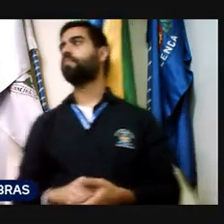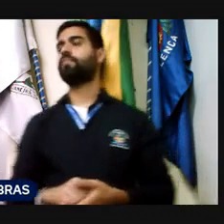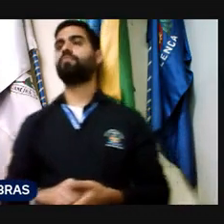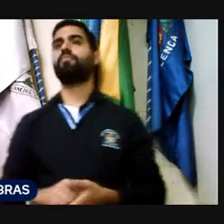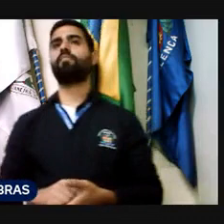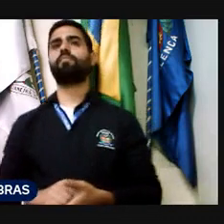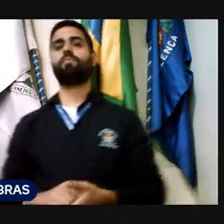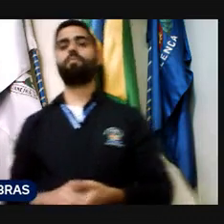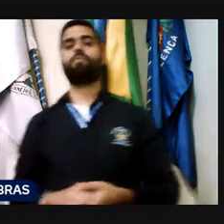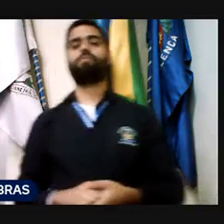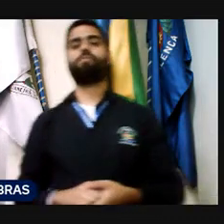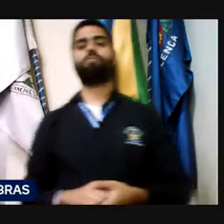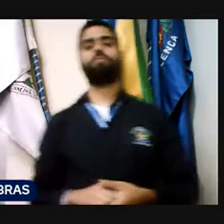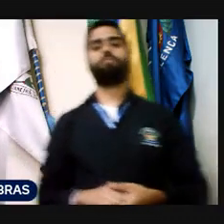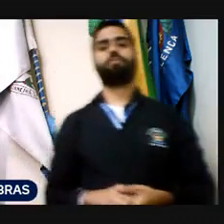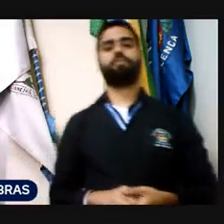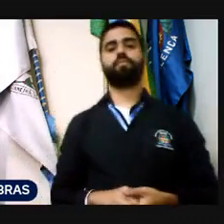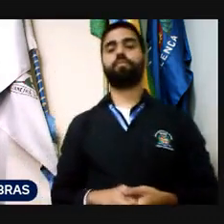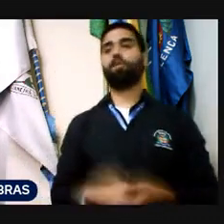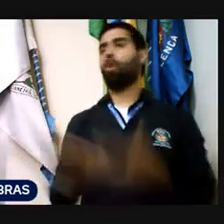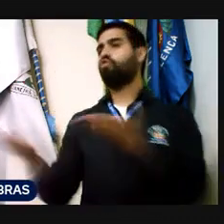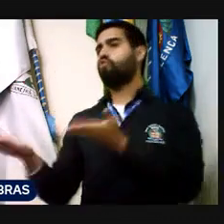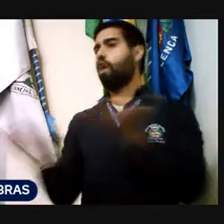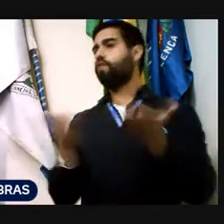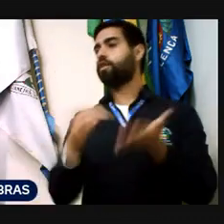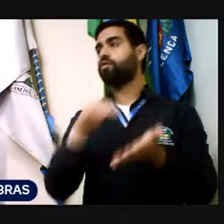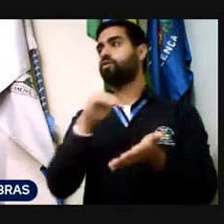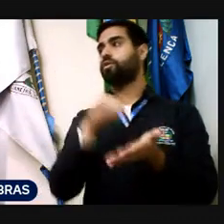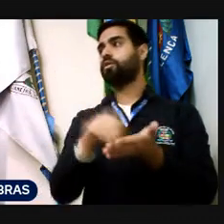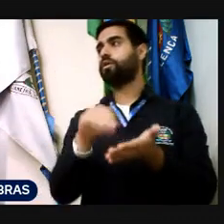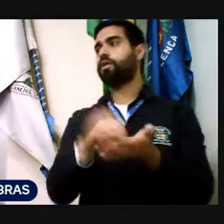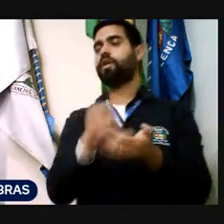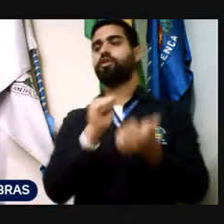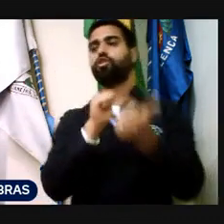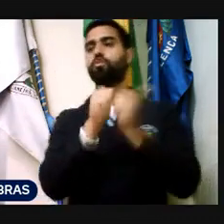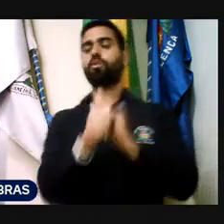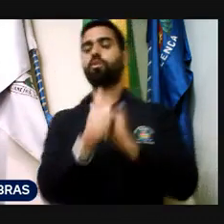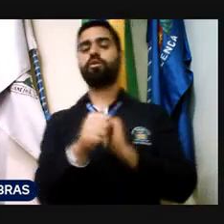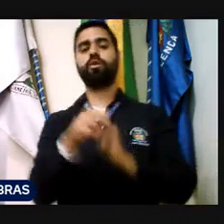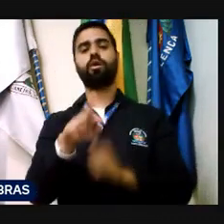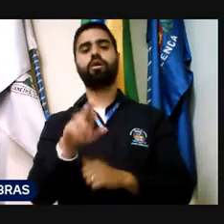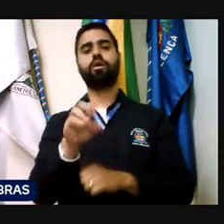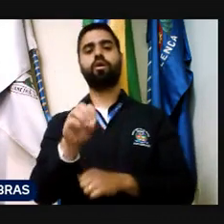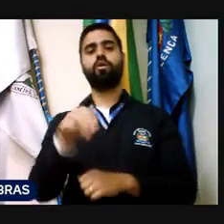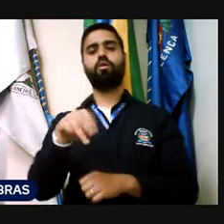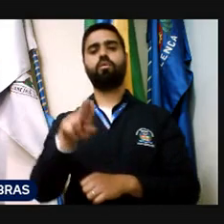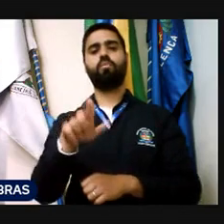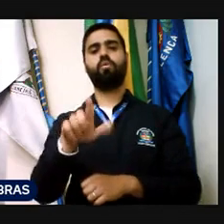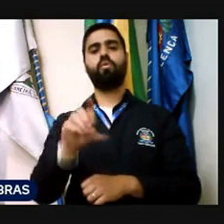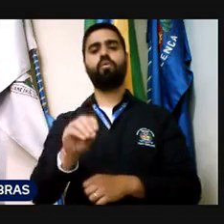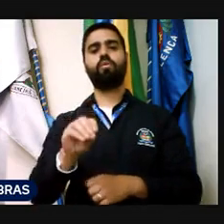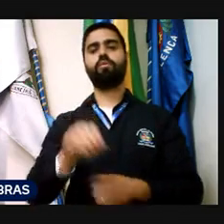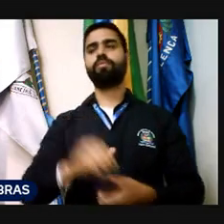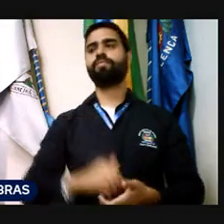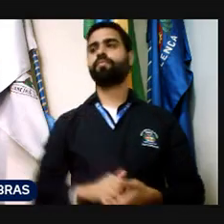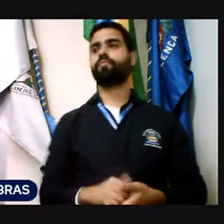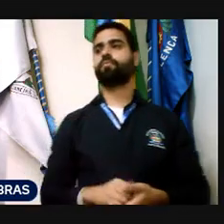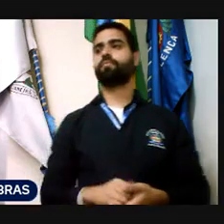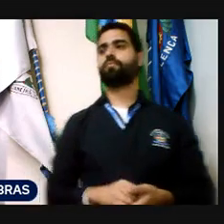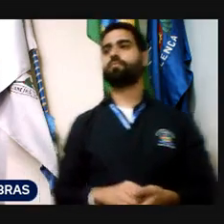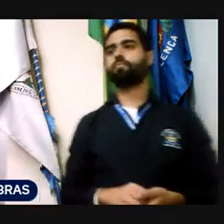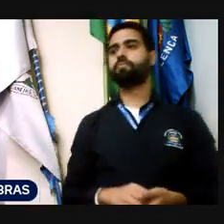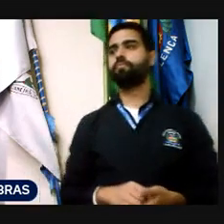Bernardo Machado, convocando o secretário de Esporte, o senhor Rômulo Milagres, para